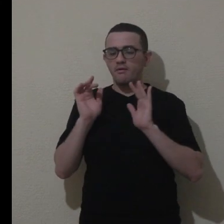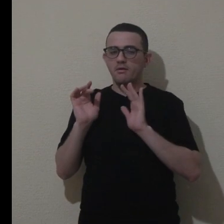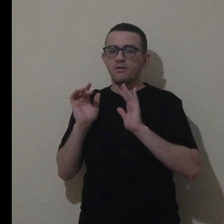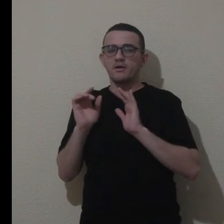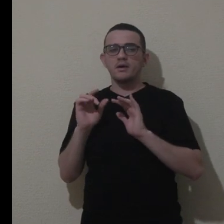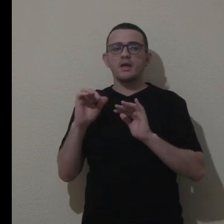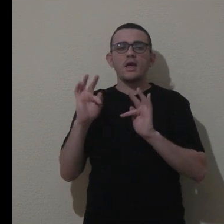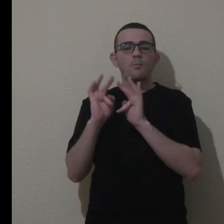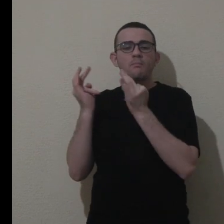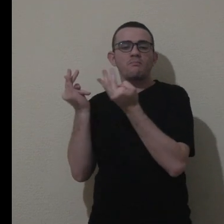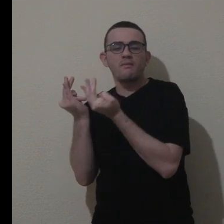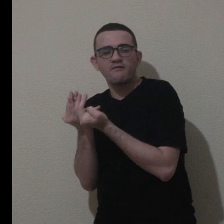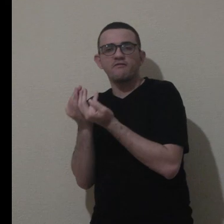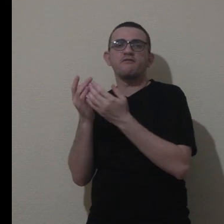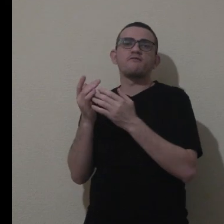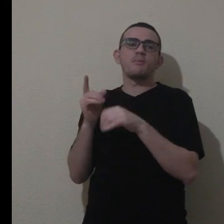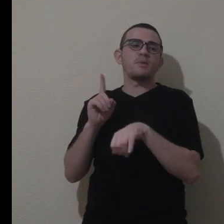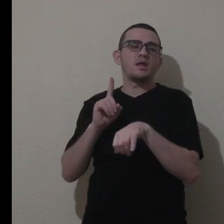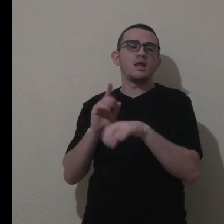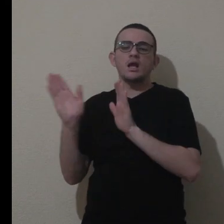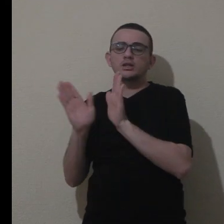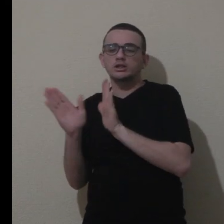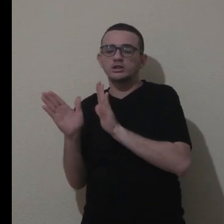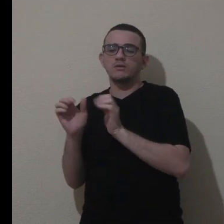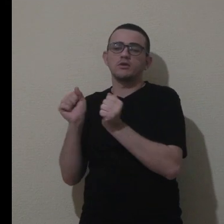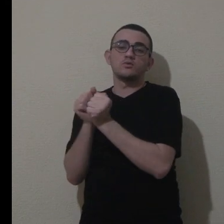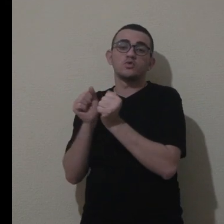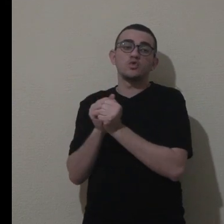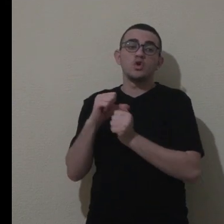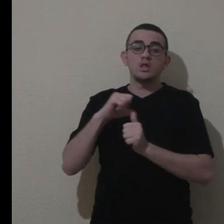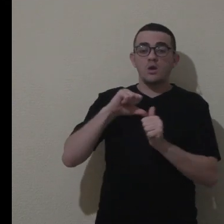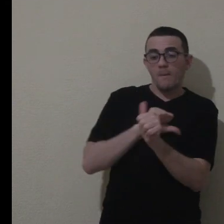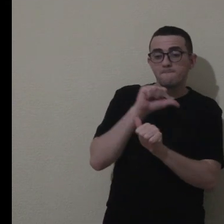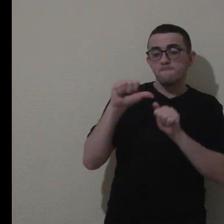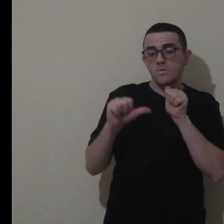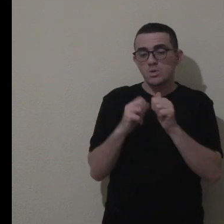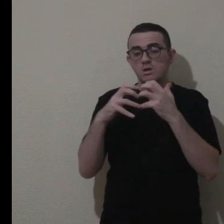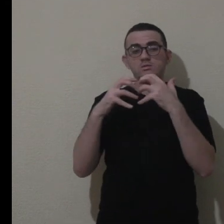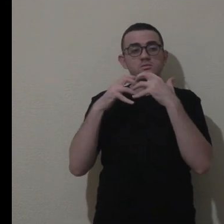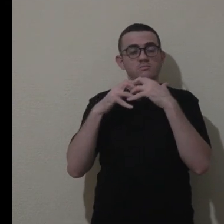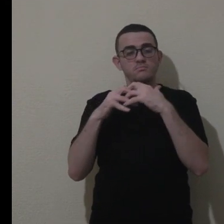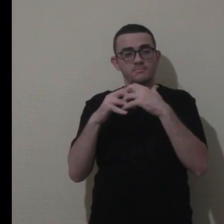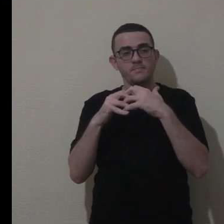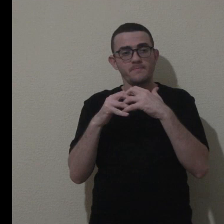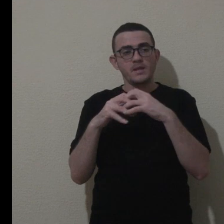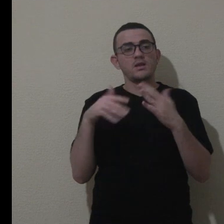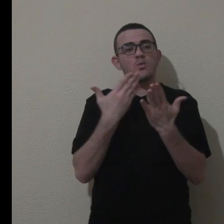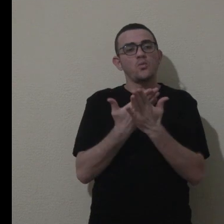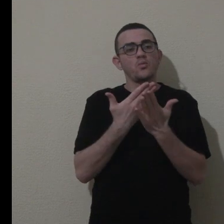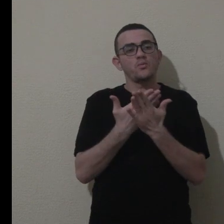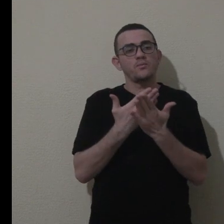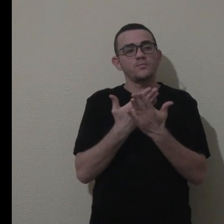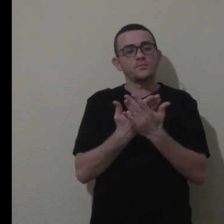habitual do orfanato, ela confere uma mudança em termos de funcionamento cerebral. Então, é